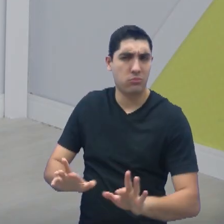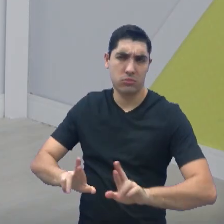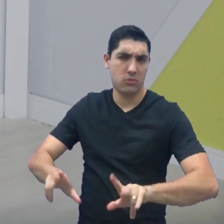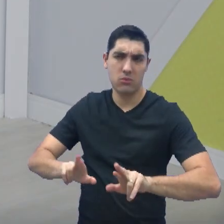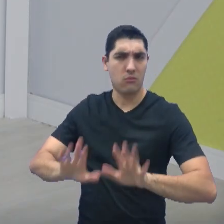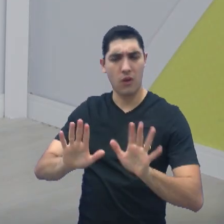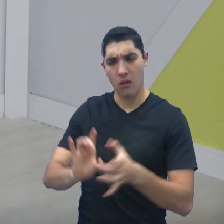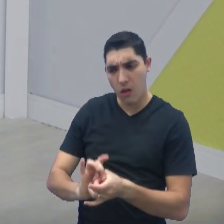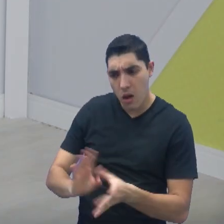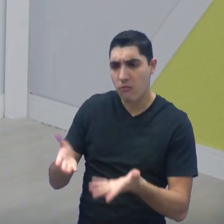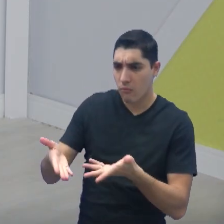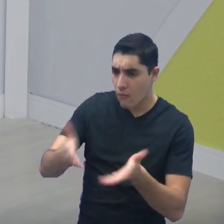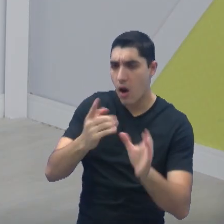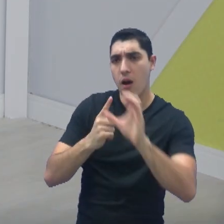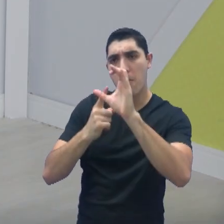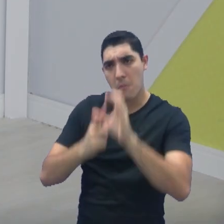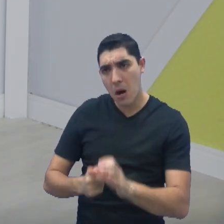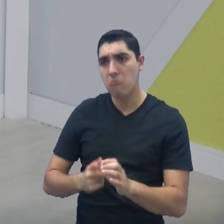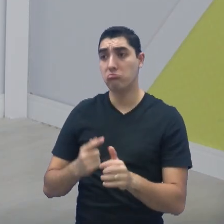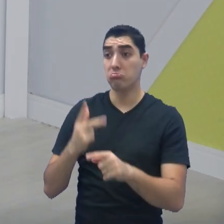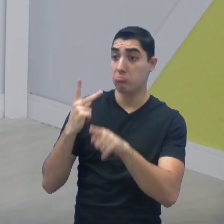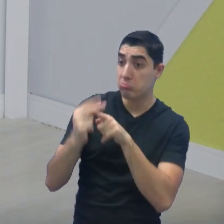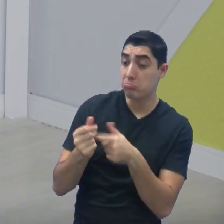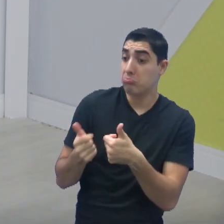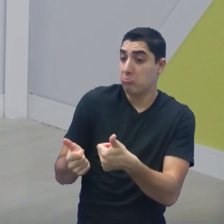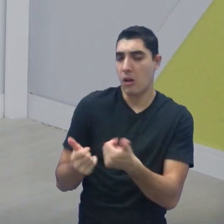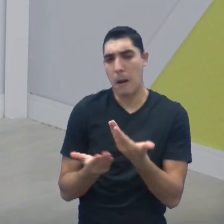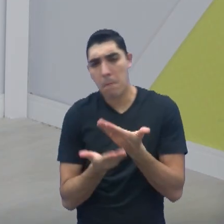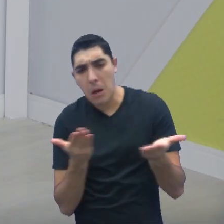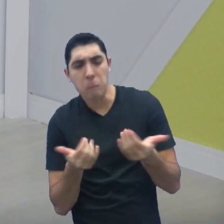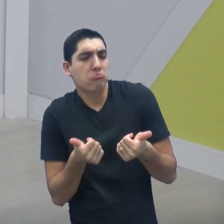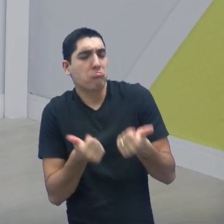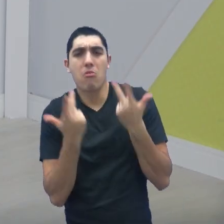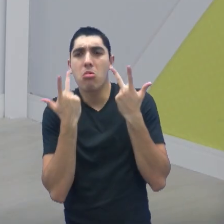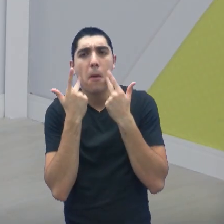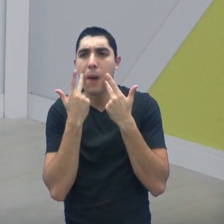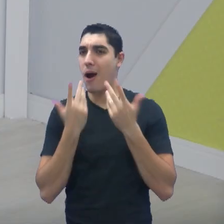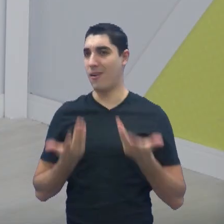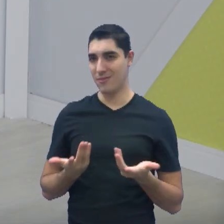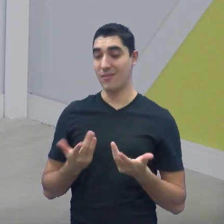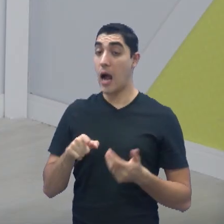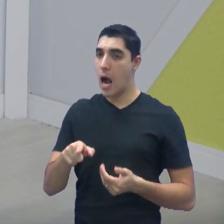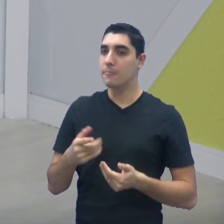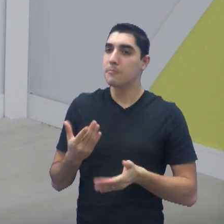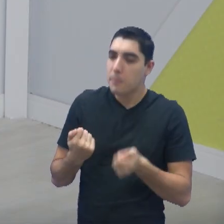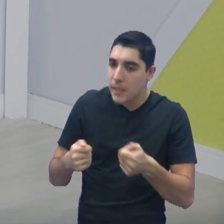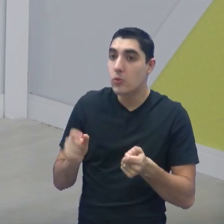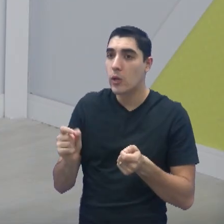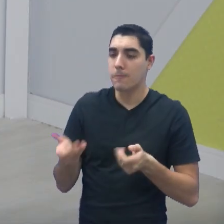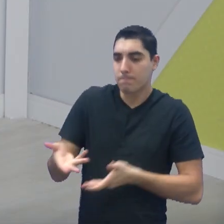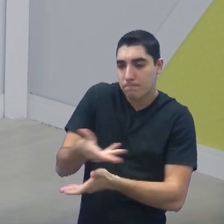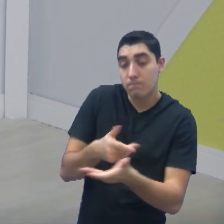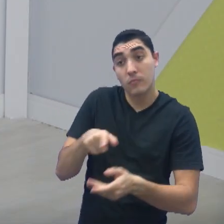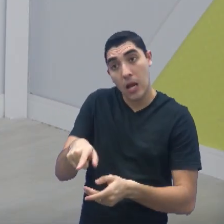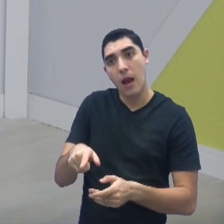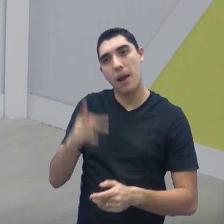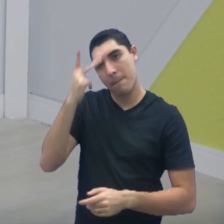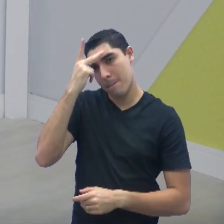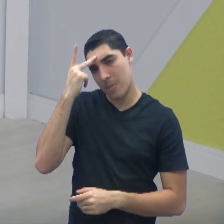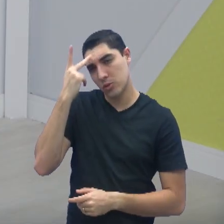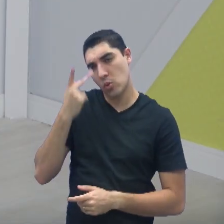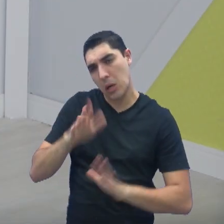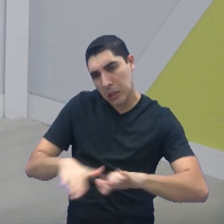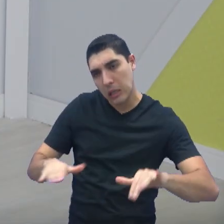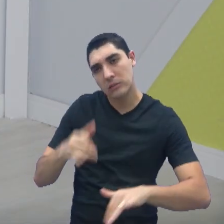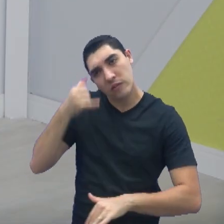ter vitórias, vão acontecer derrotas também, e aí você tem que ir administrando para não ter a frustração também da criança, mas fazer